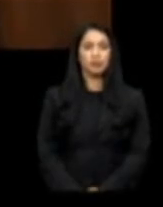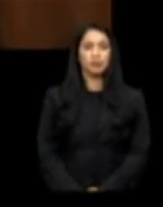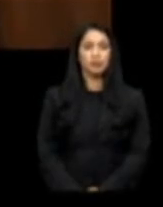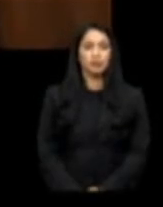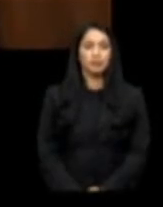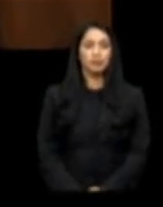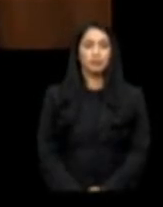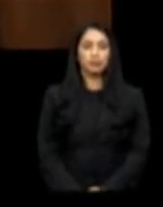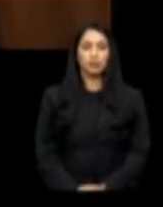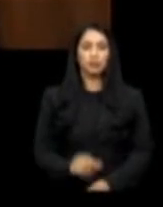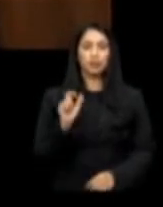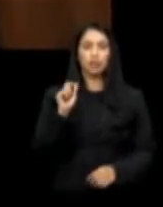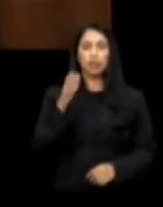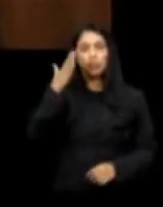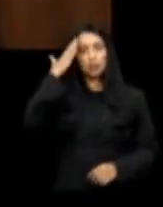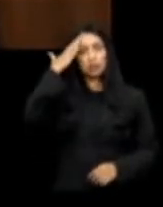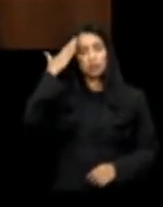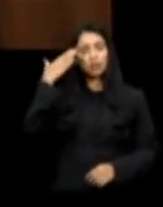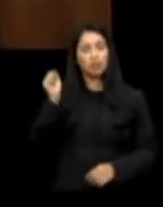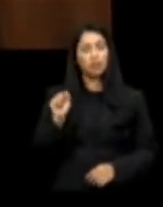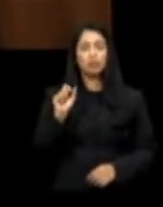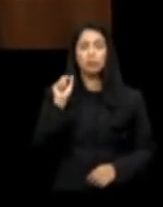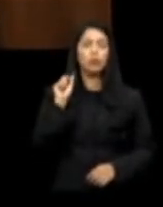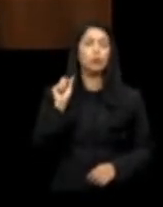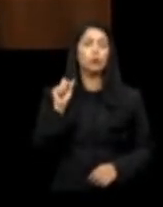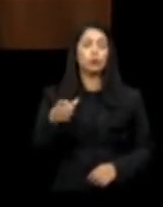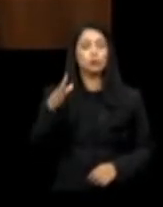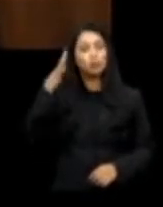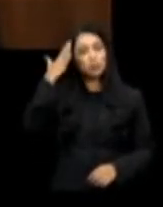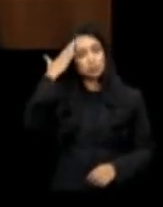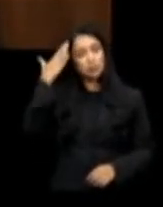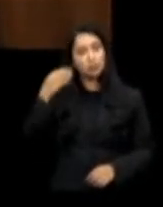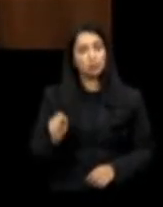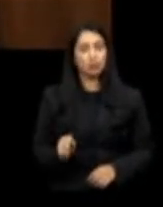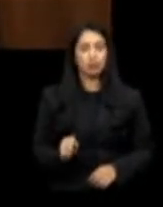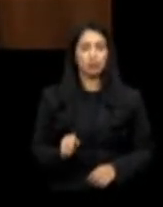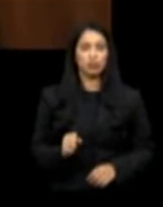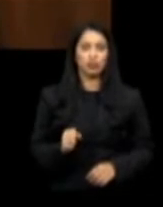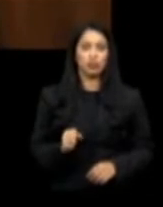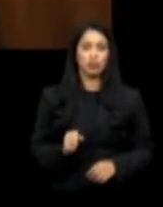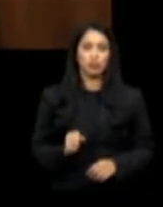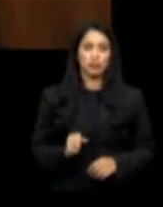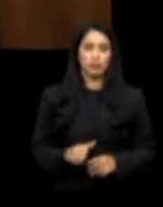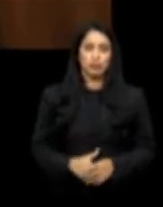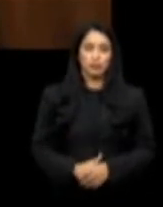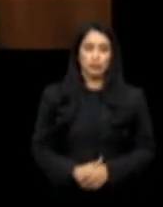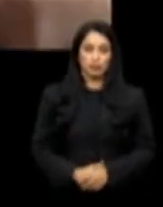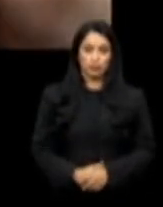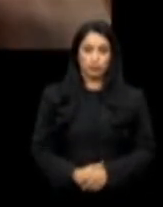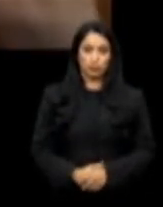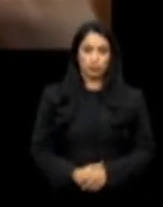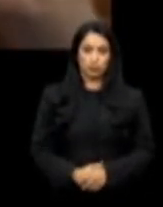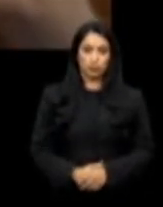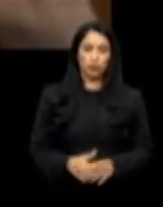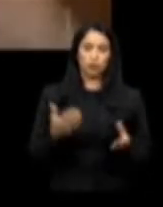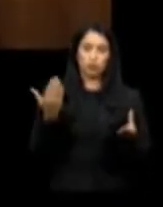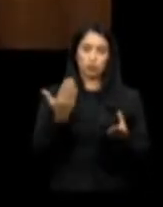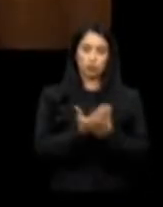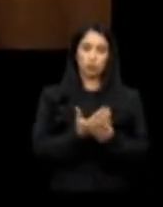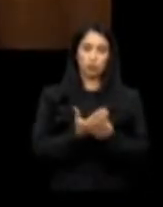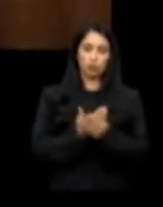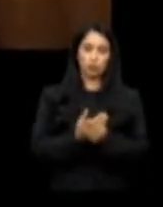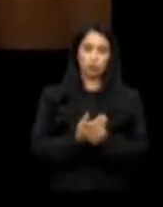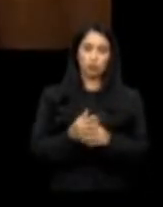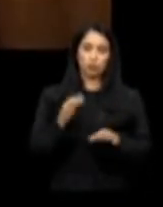sobre quem sabe e o que sabe sobre si, quando e em que ocasião. No caso concreto, o tribunal entendeu